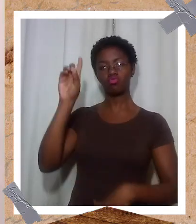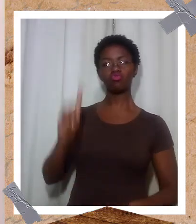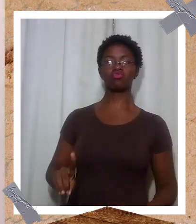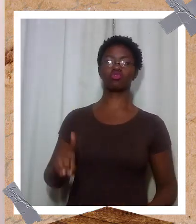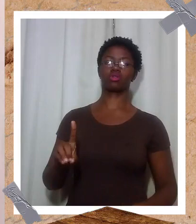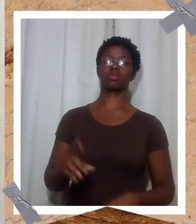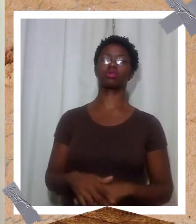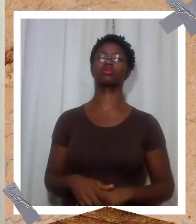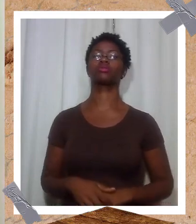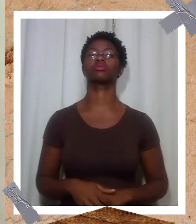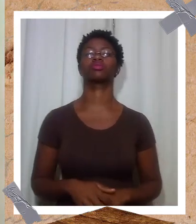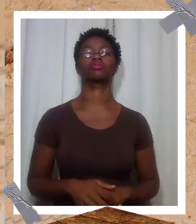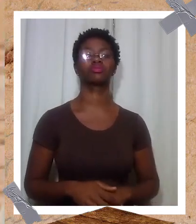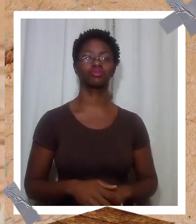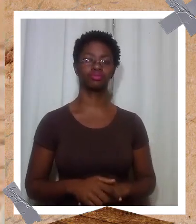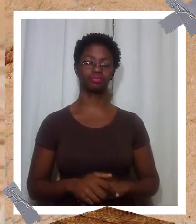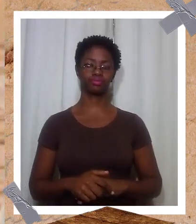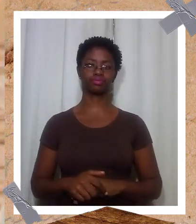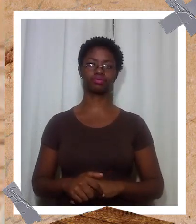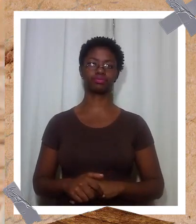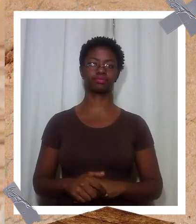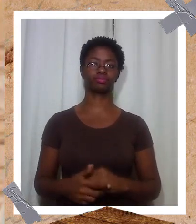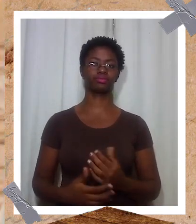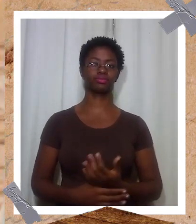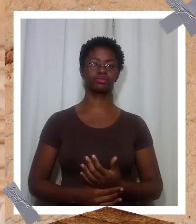o fechamento do lixão de Jardim Gramacho.